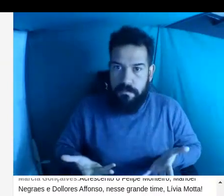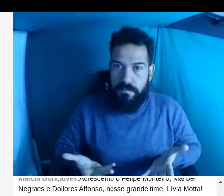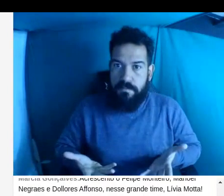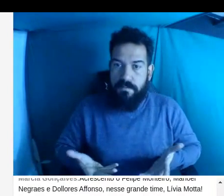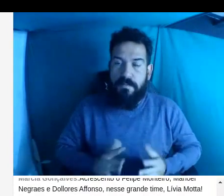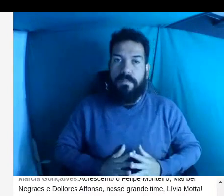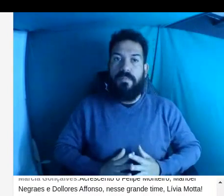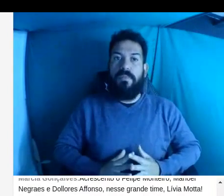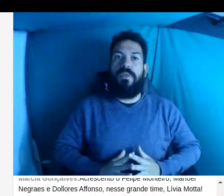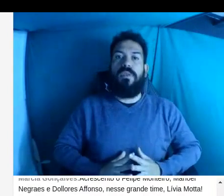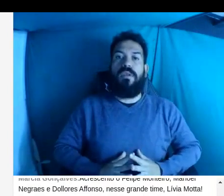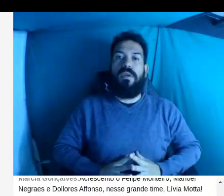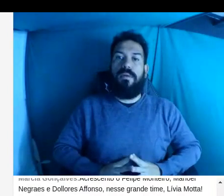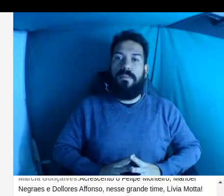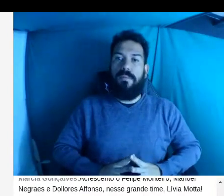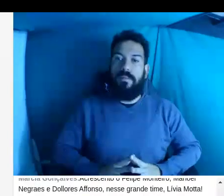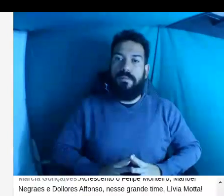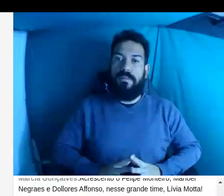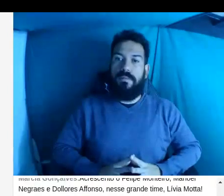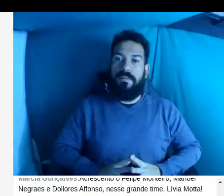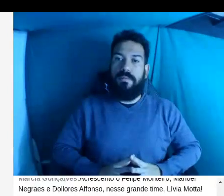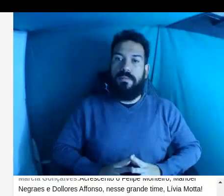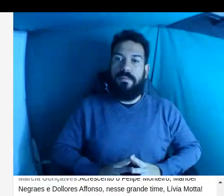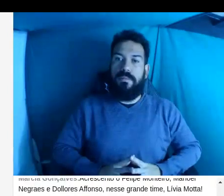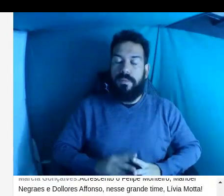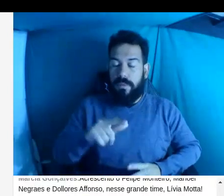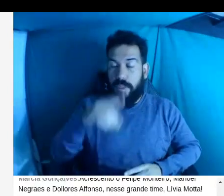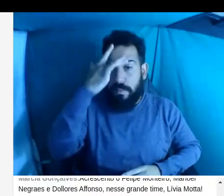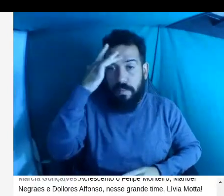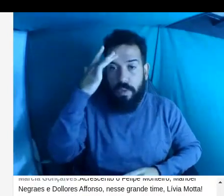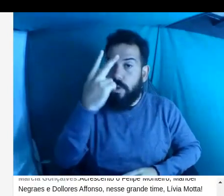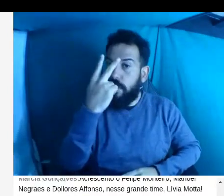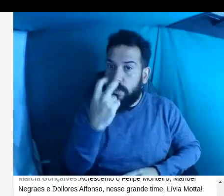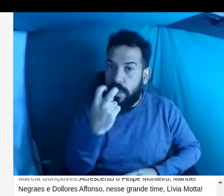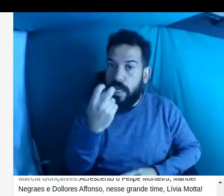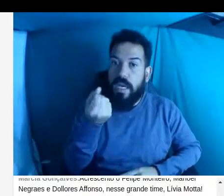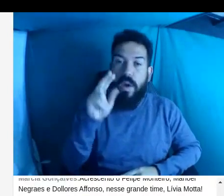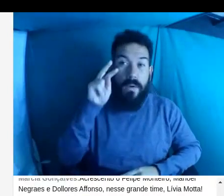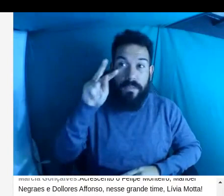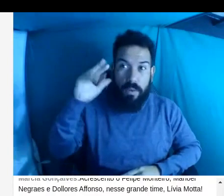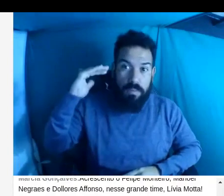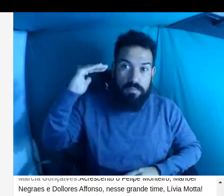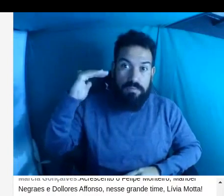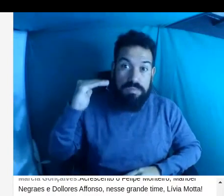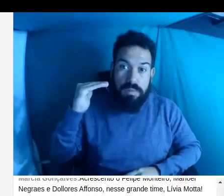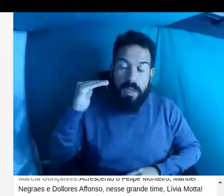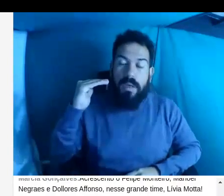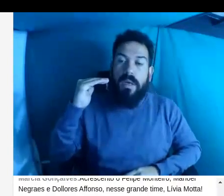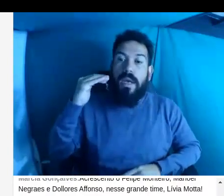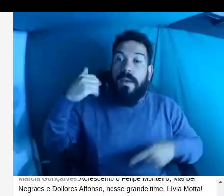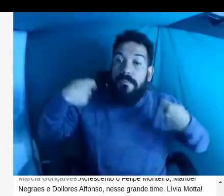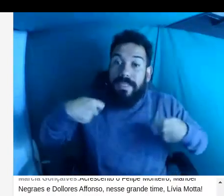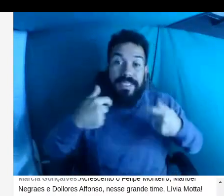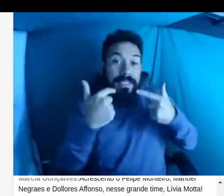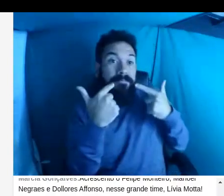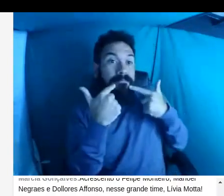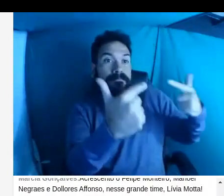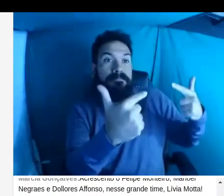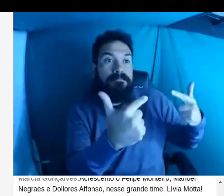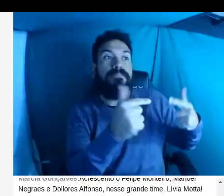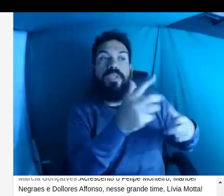Que a cega ou com baixa visão precisa reivindicar que haja audiodescrição nos produtos